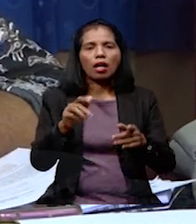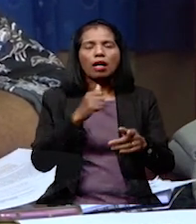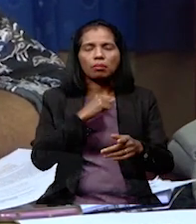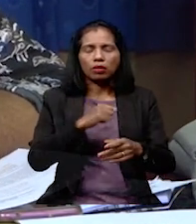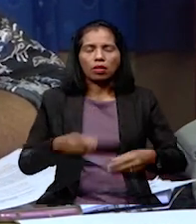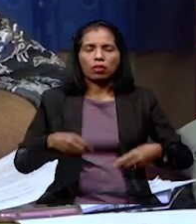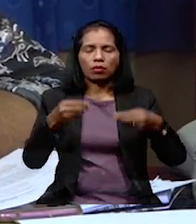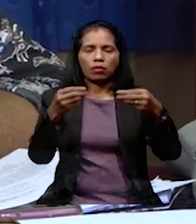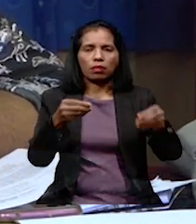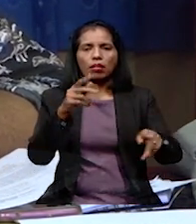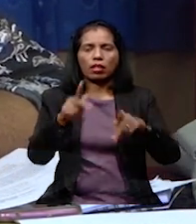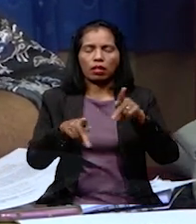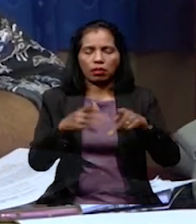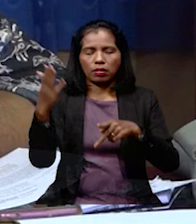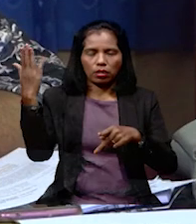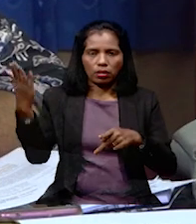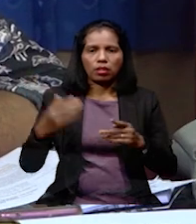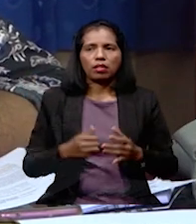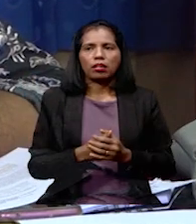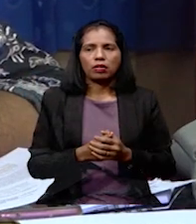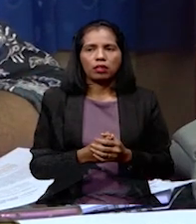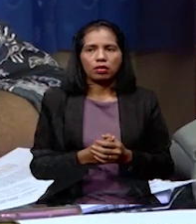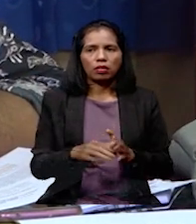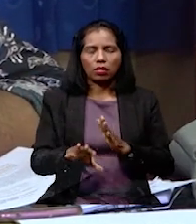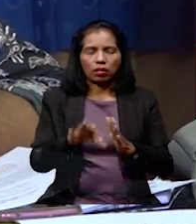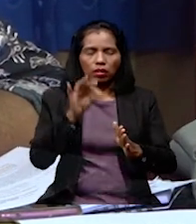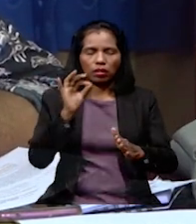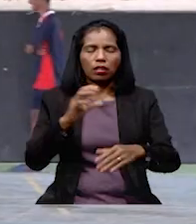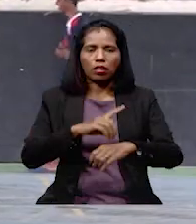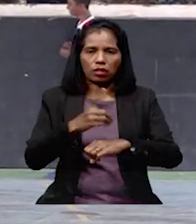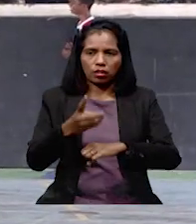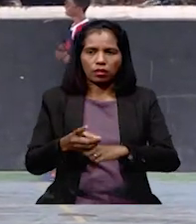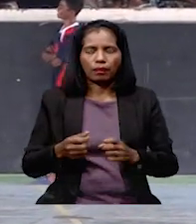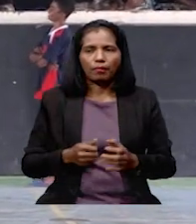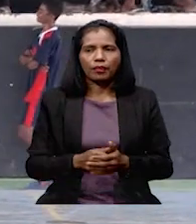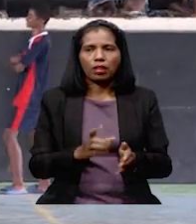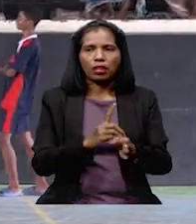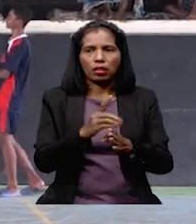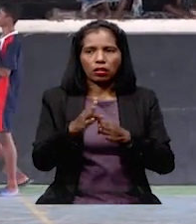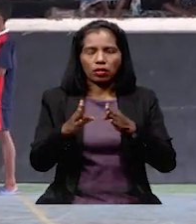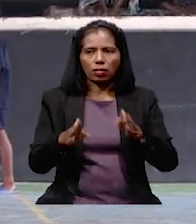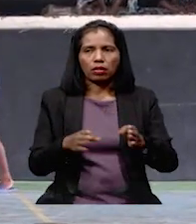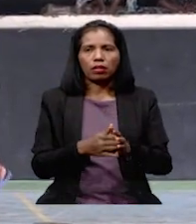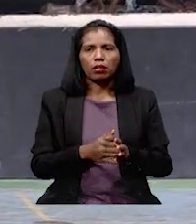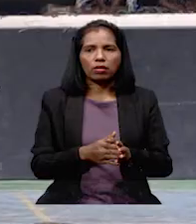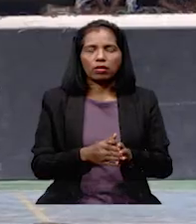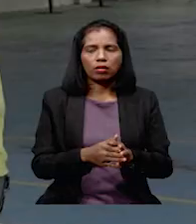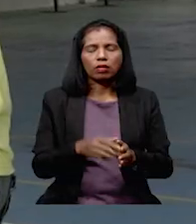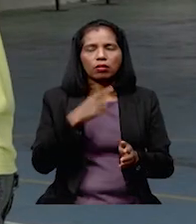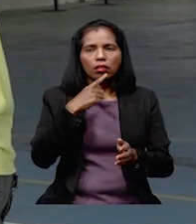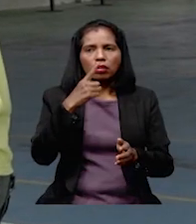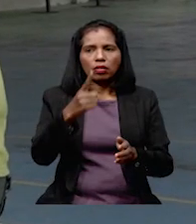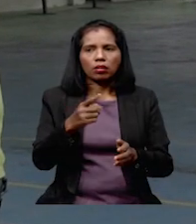itaninya kumindari ne be maka hetang be desastre. Diretor Centro Formação Profissional Don Bosco